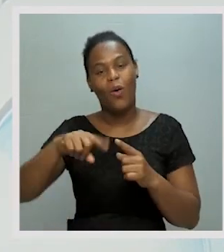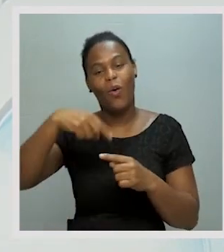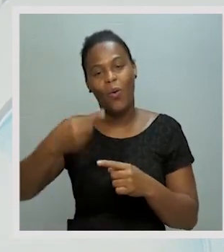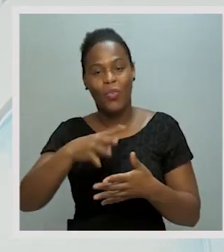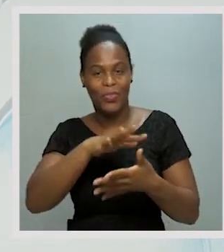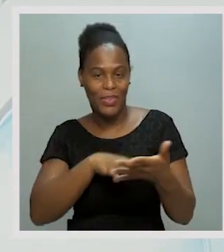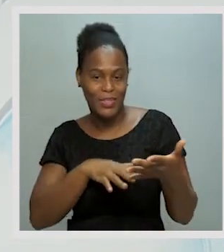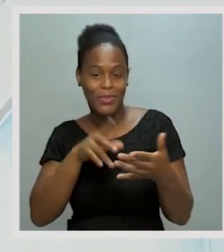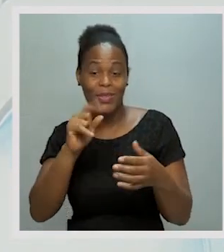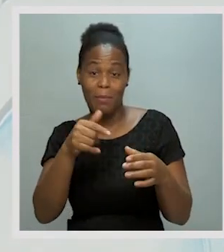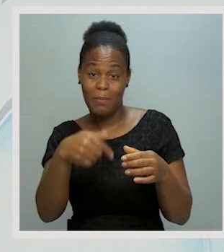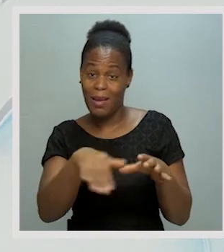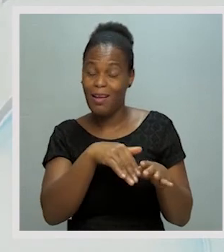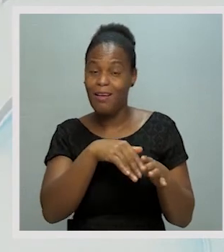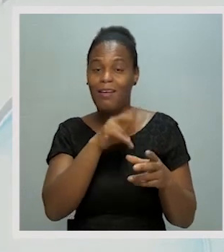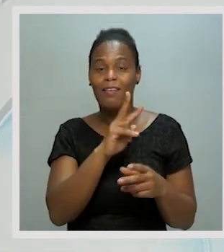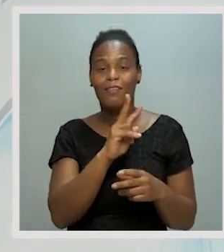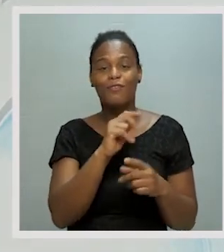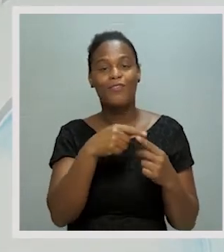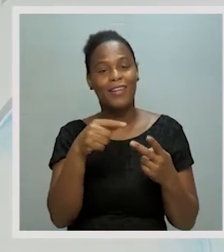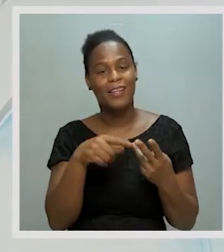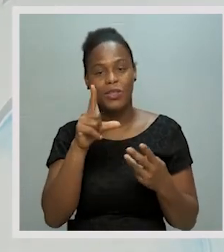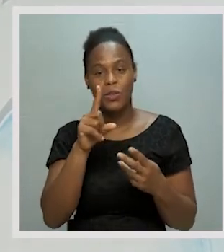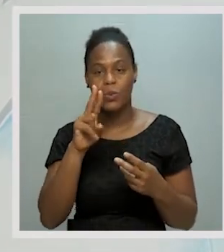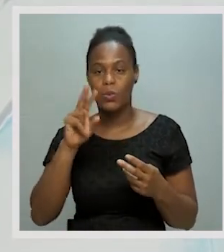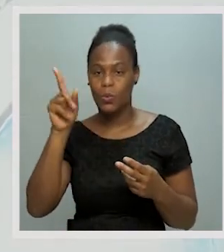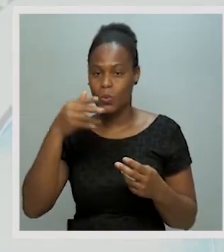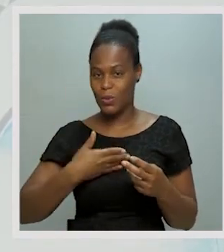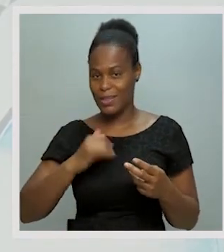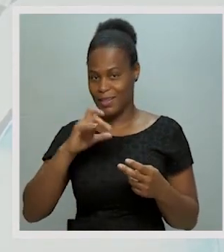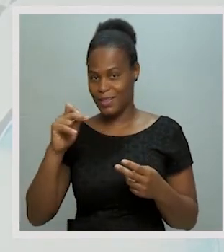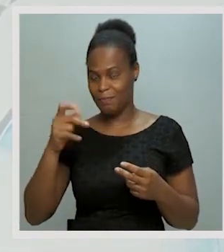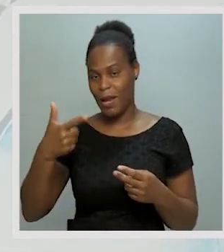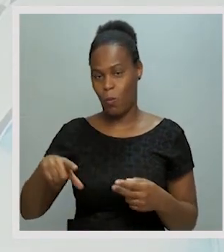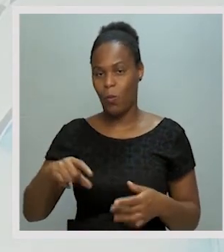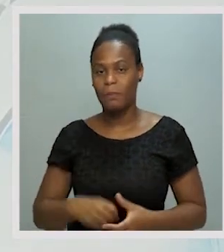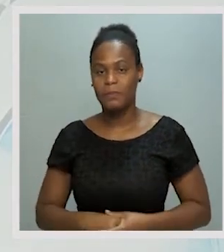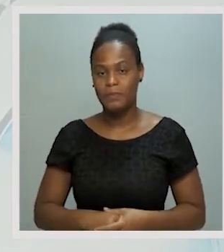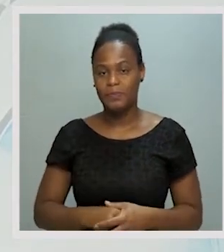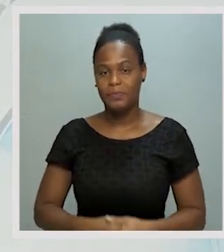outro tipo de texto que faz parte da vertente lúdica da língua.